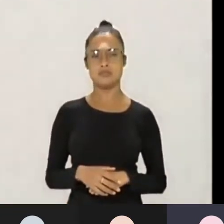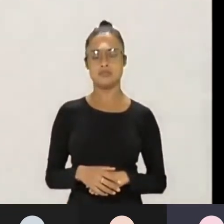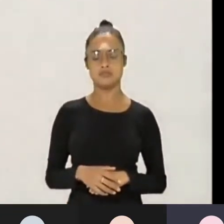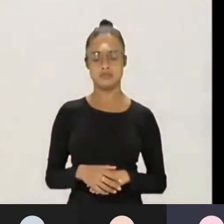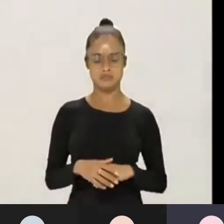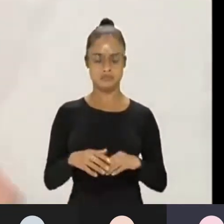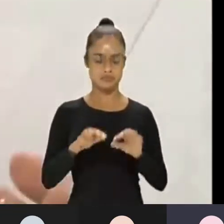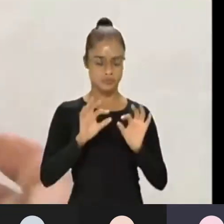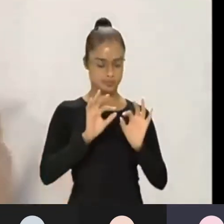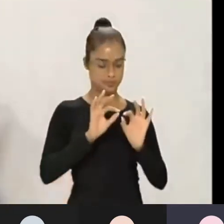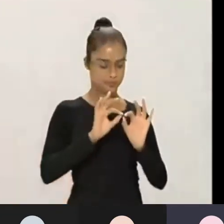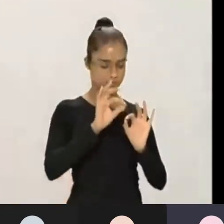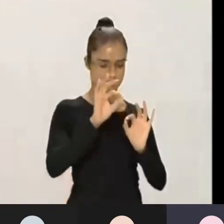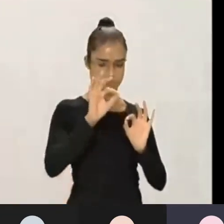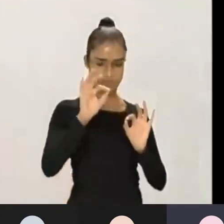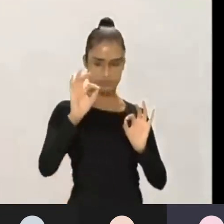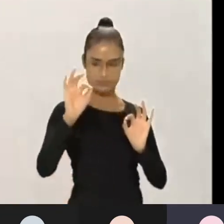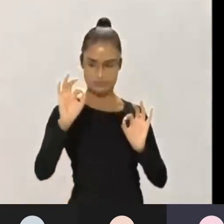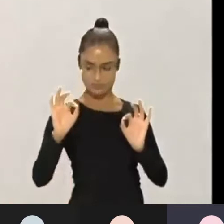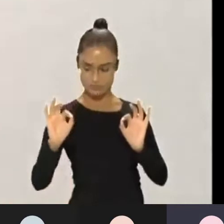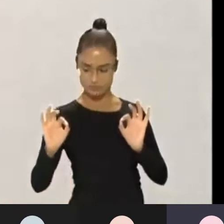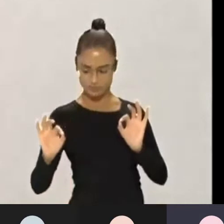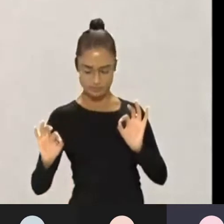Para fechar, então, pego o esquadro,